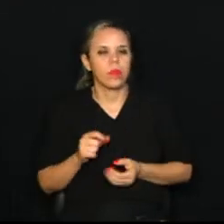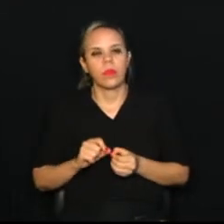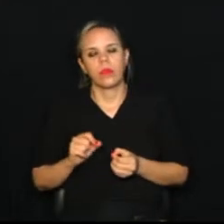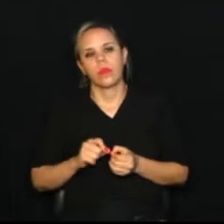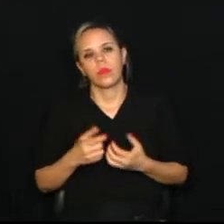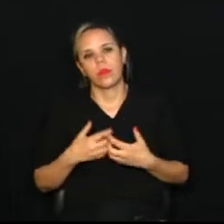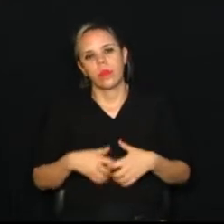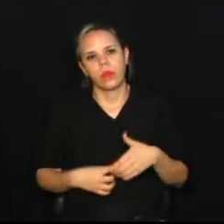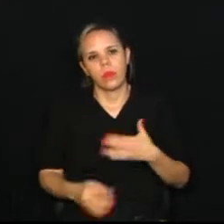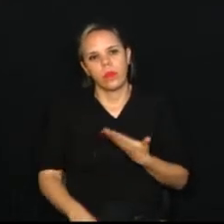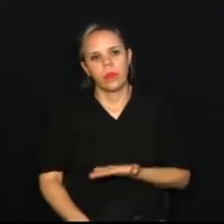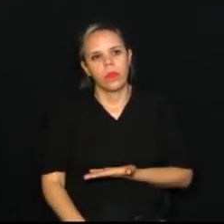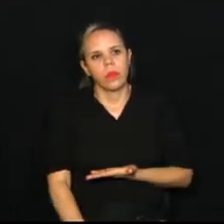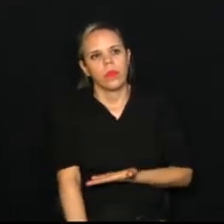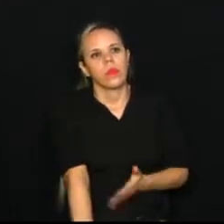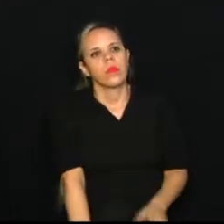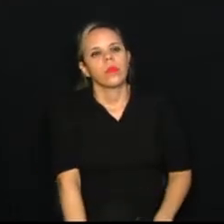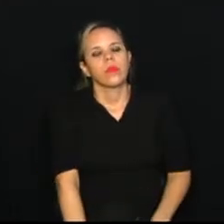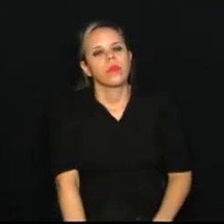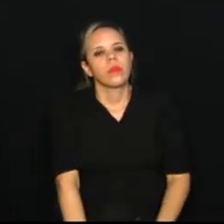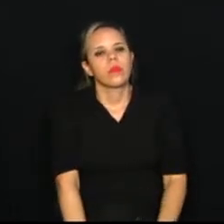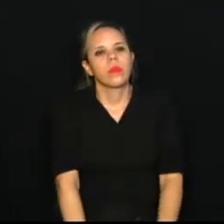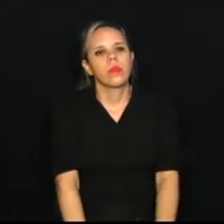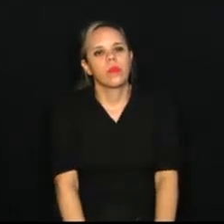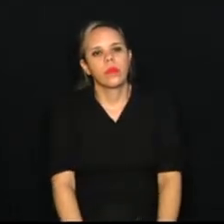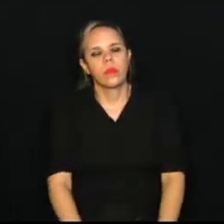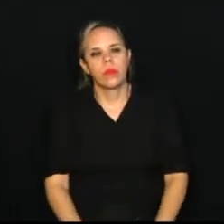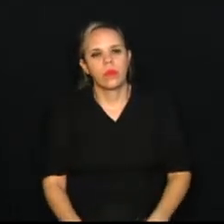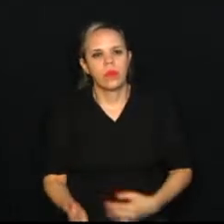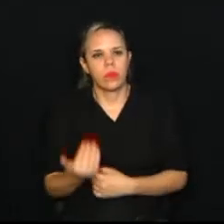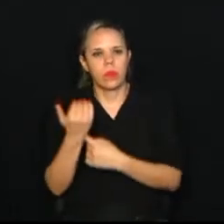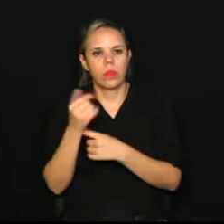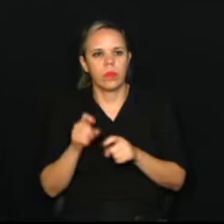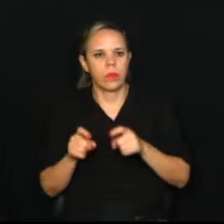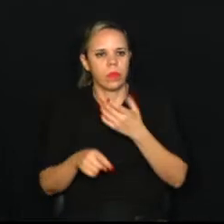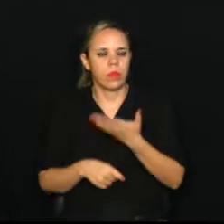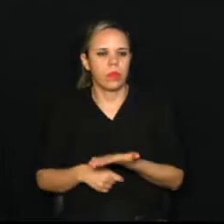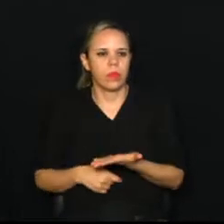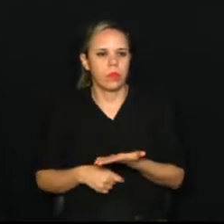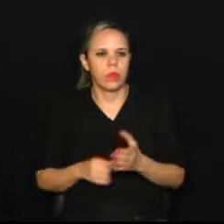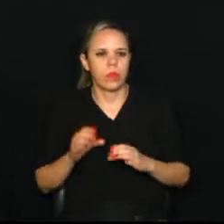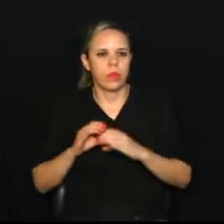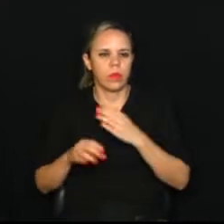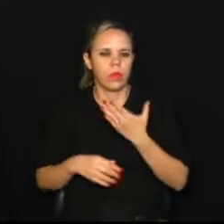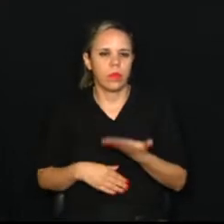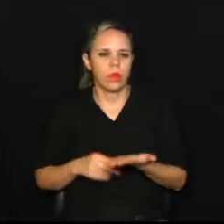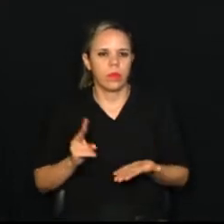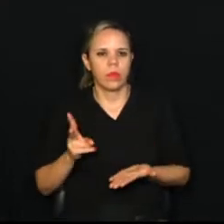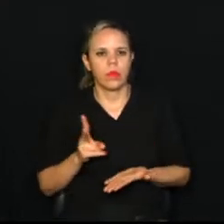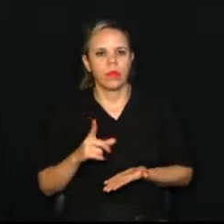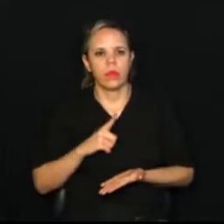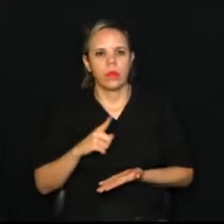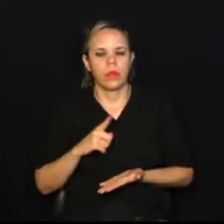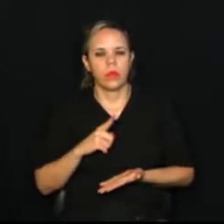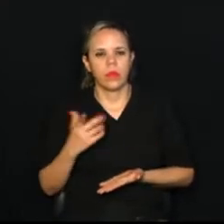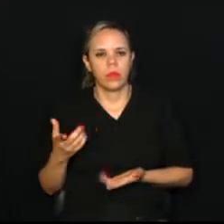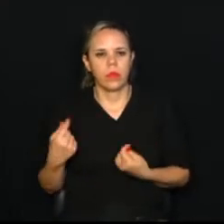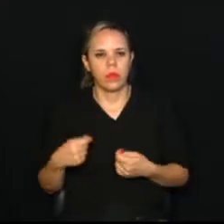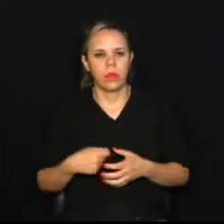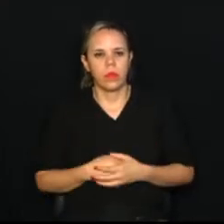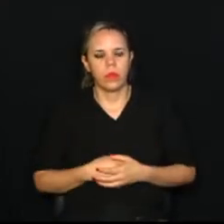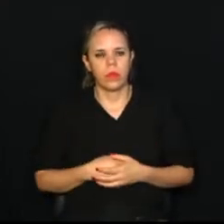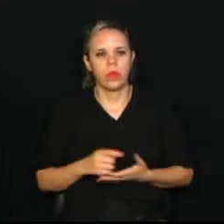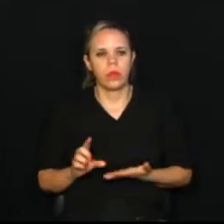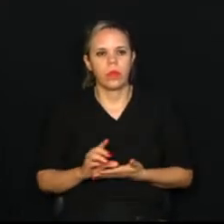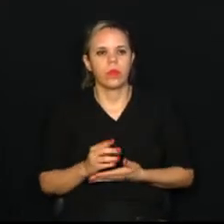isso. E a tecnologia da informação e comunicação, ela sempre terá necessidade de